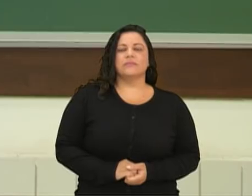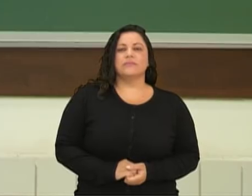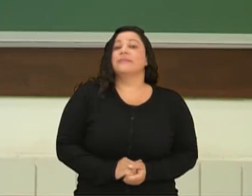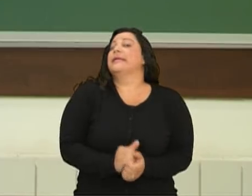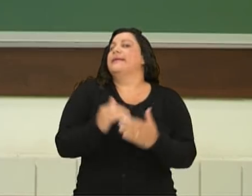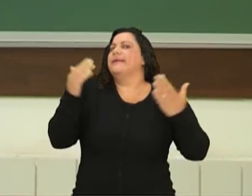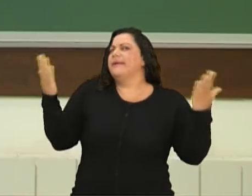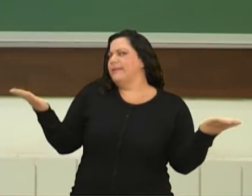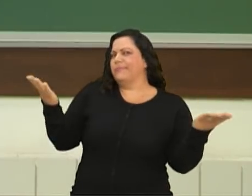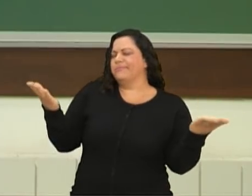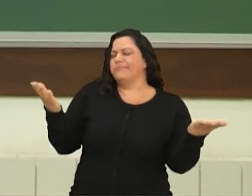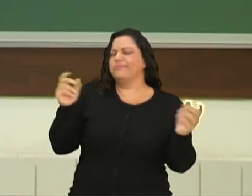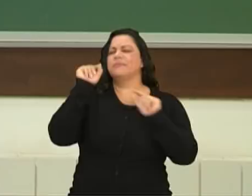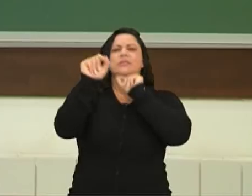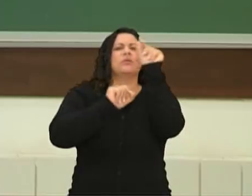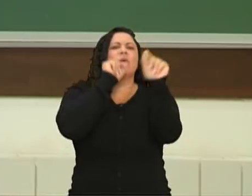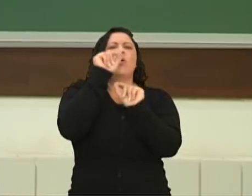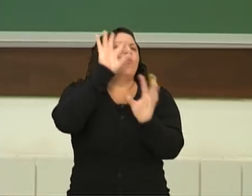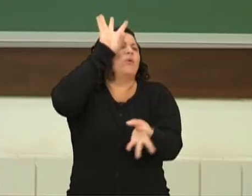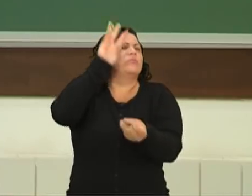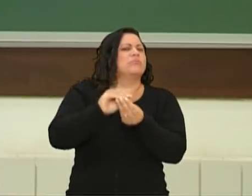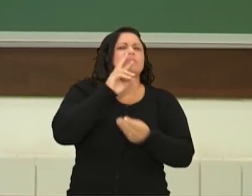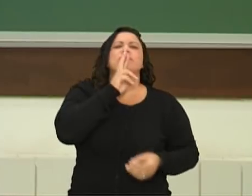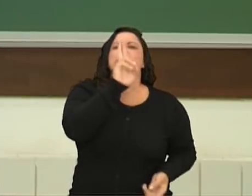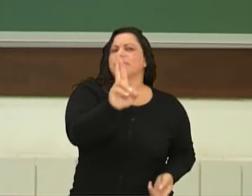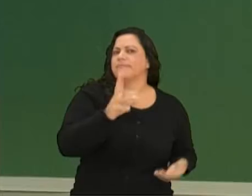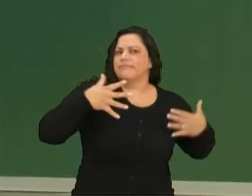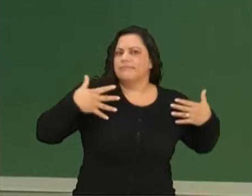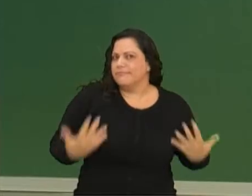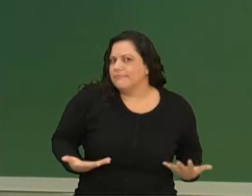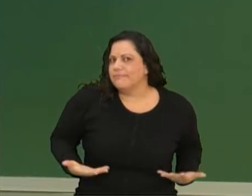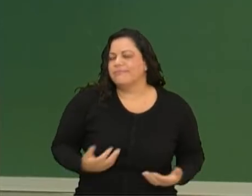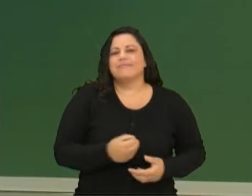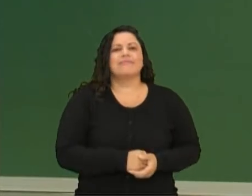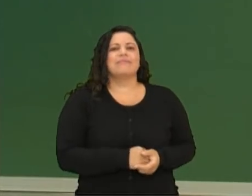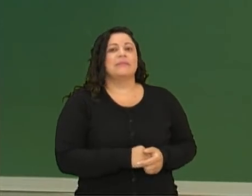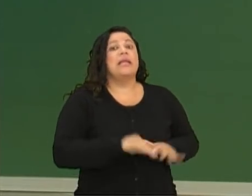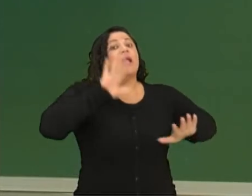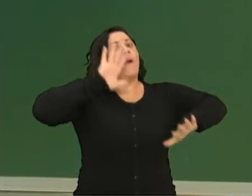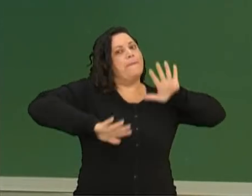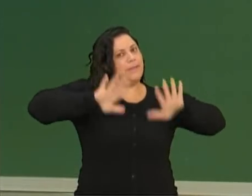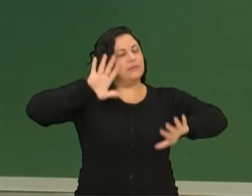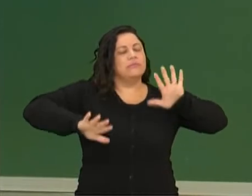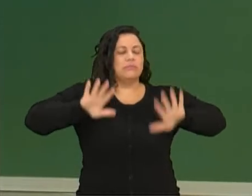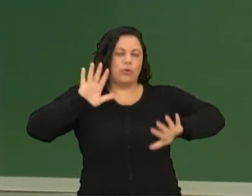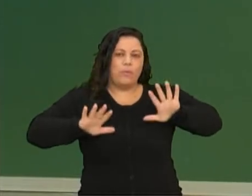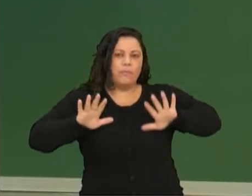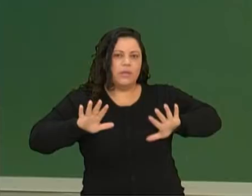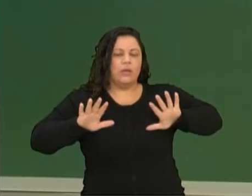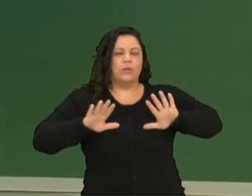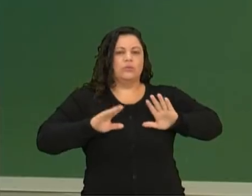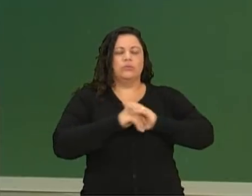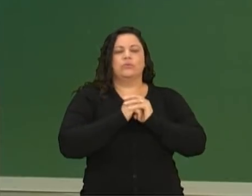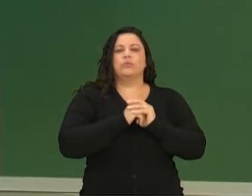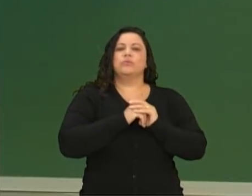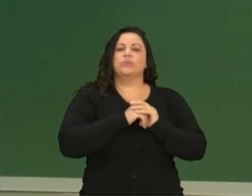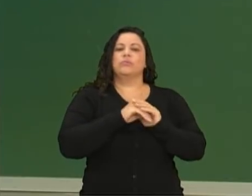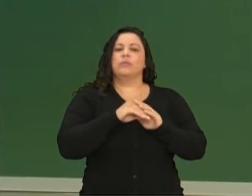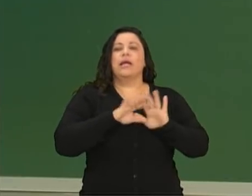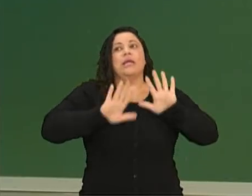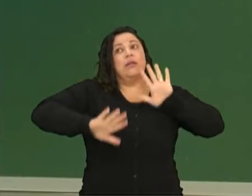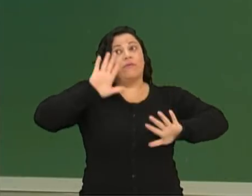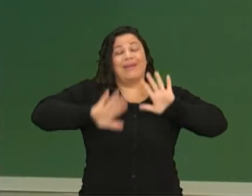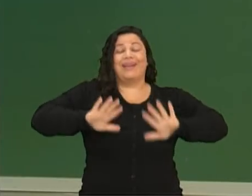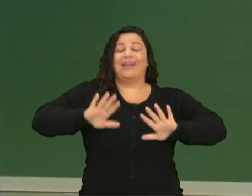E então, qual foi a sua conclusão? Em média, tá? Isso não é um padrão, isso varia conforme o sexo da pessoa,